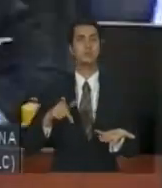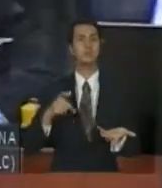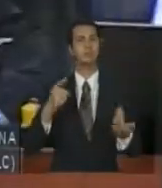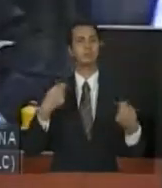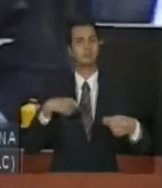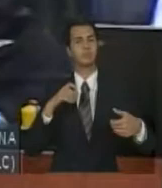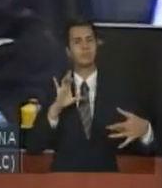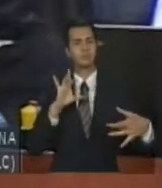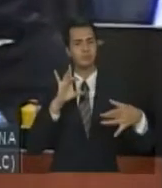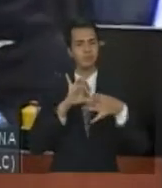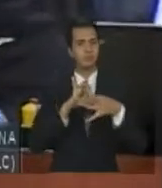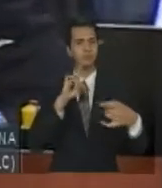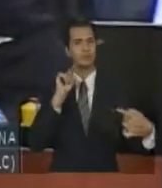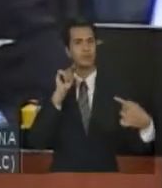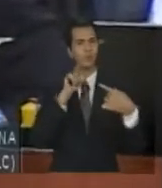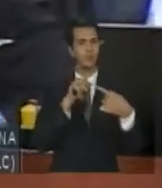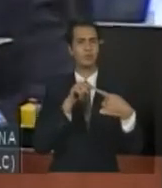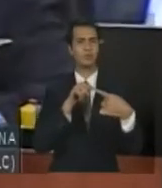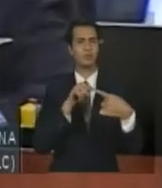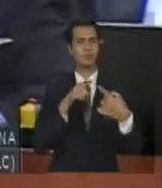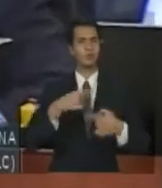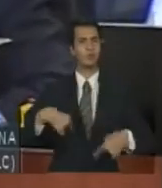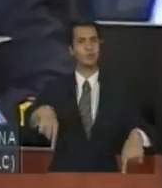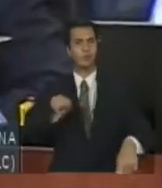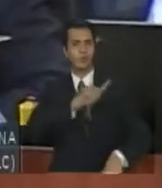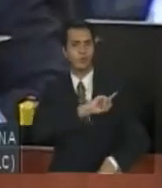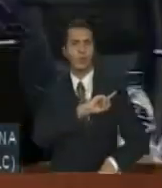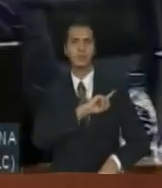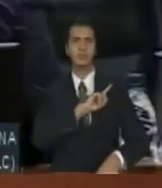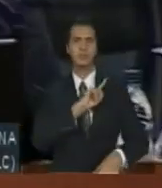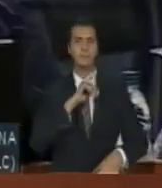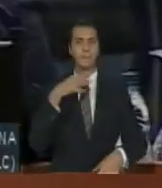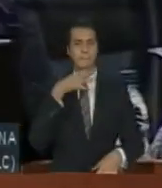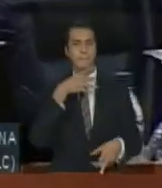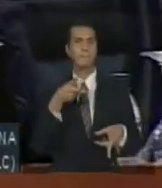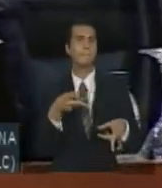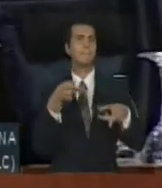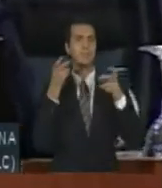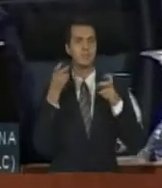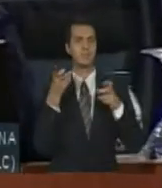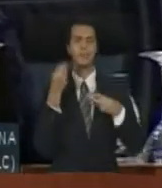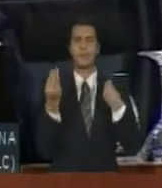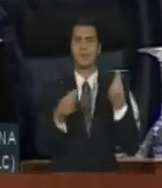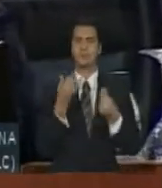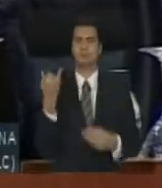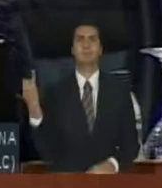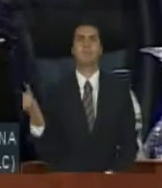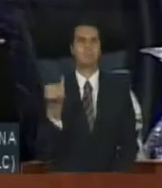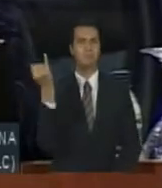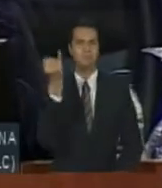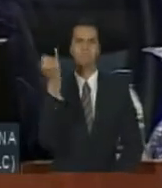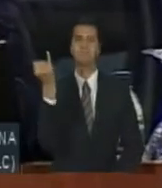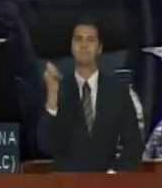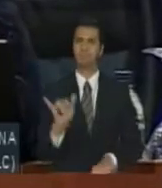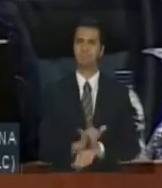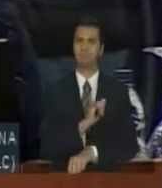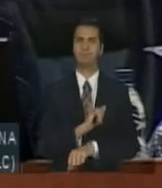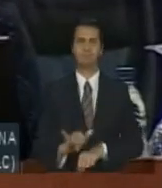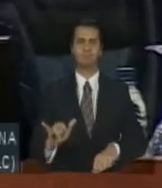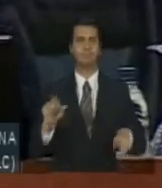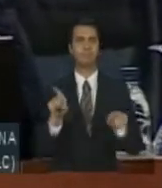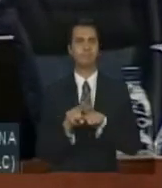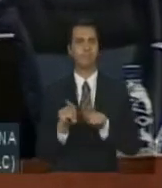mesmos, de olhar para nós mesmos e de percebermos a importância estratégica